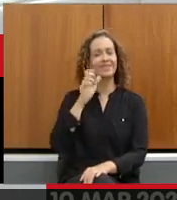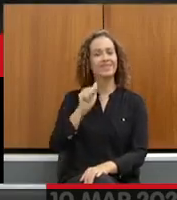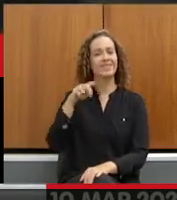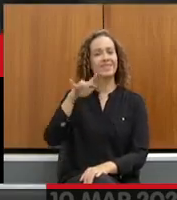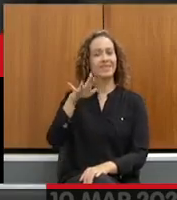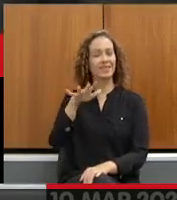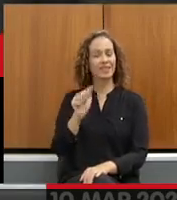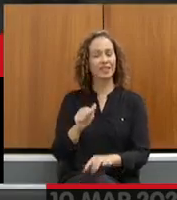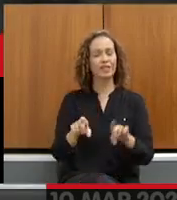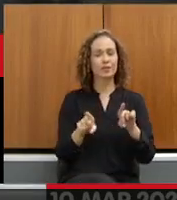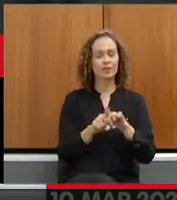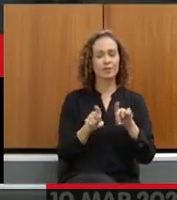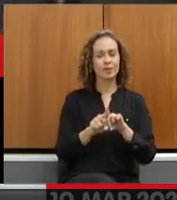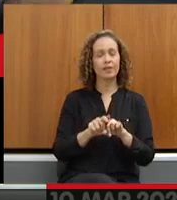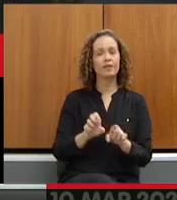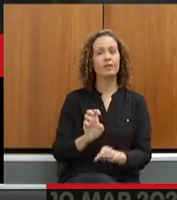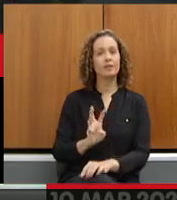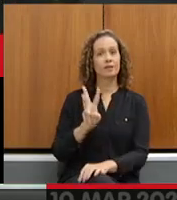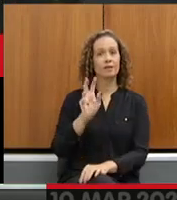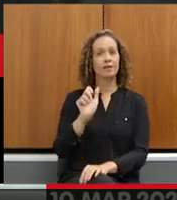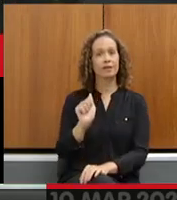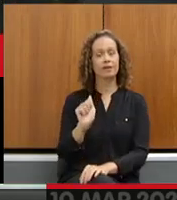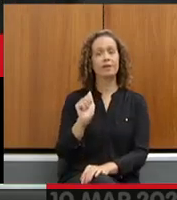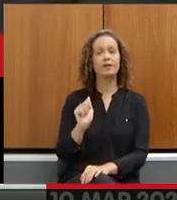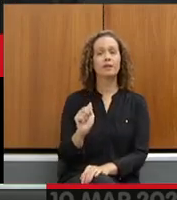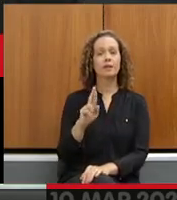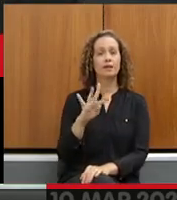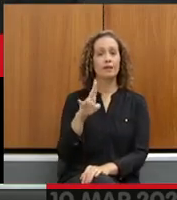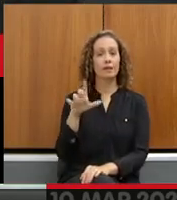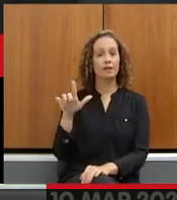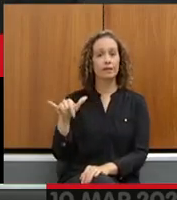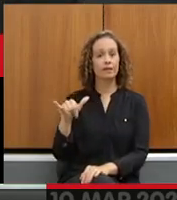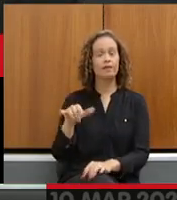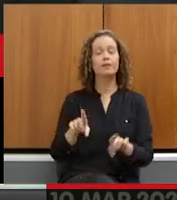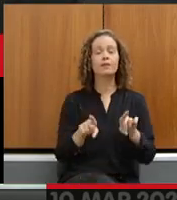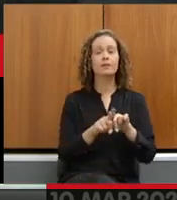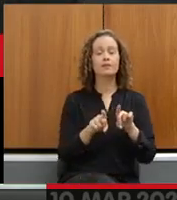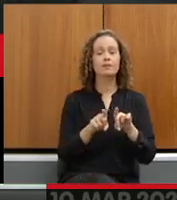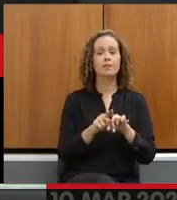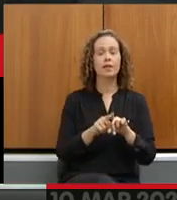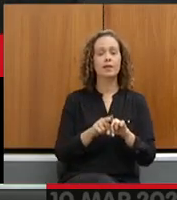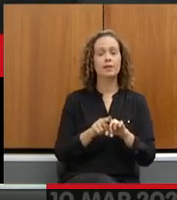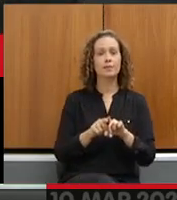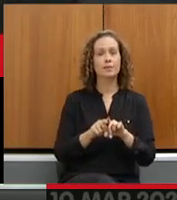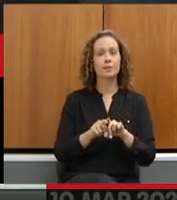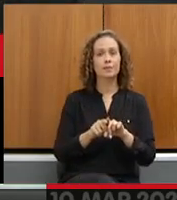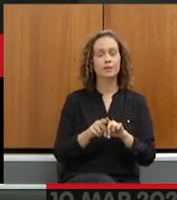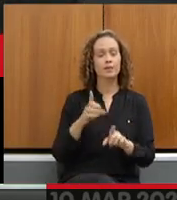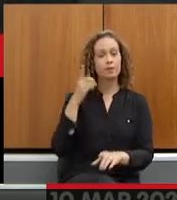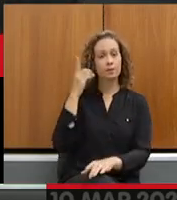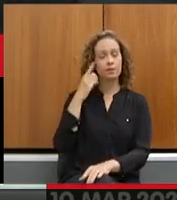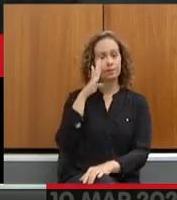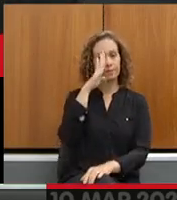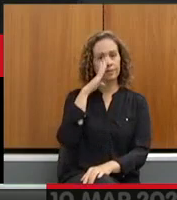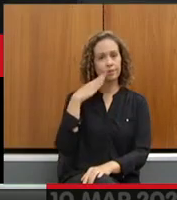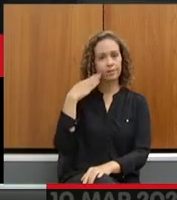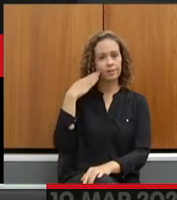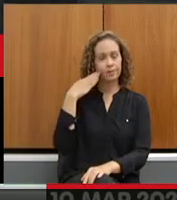o deputado Arlen Santiago Deputado Barreto Deputado a Beatriz Cerqueira